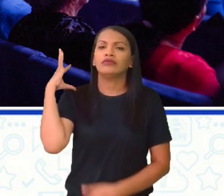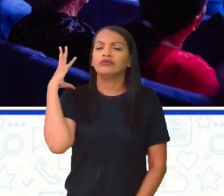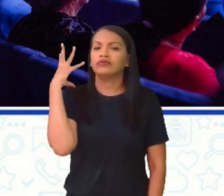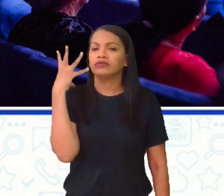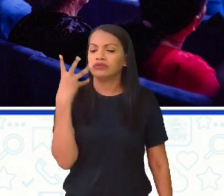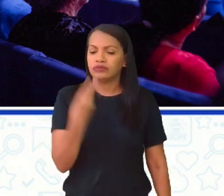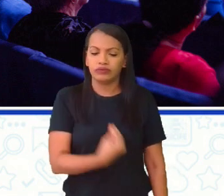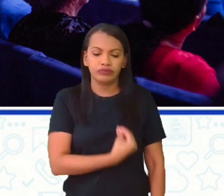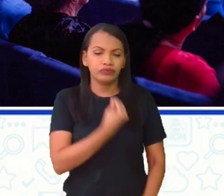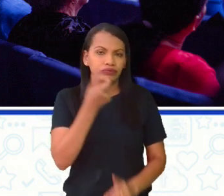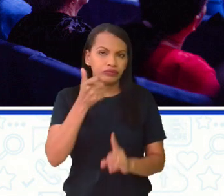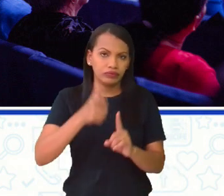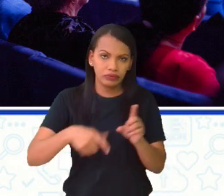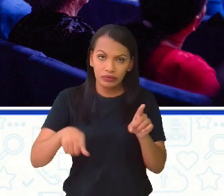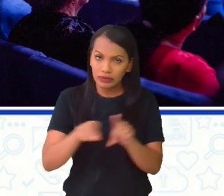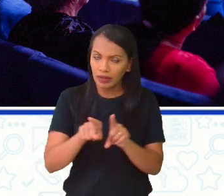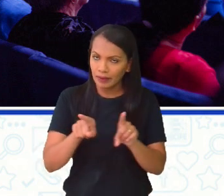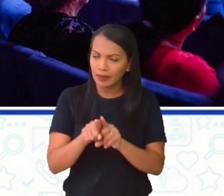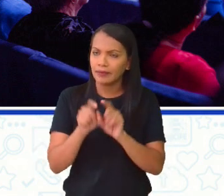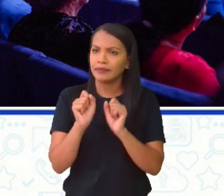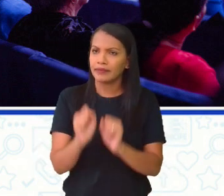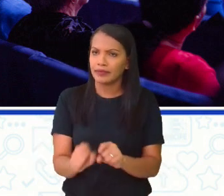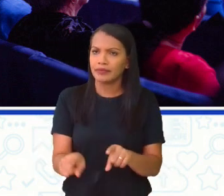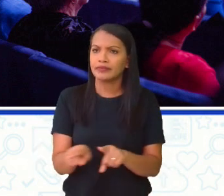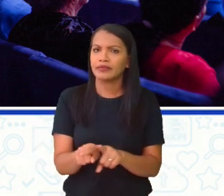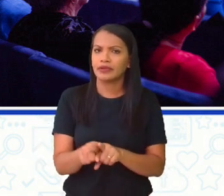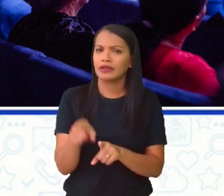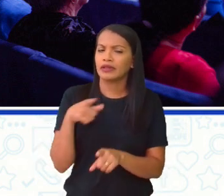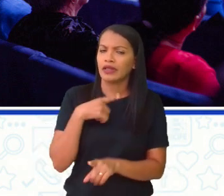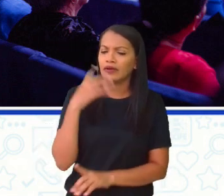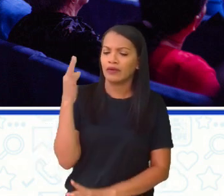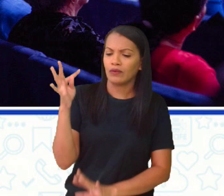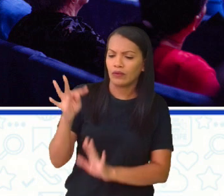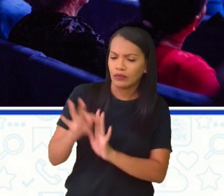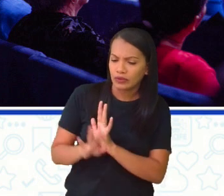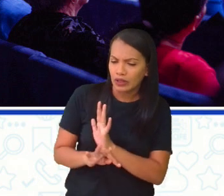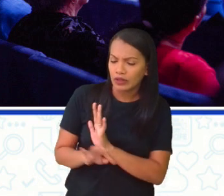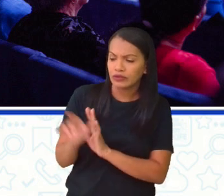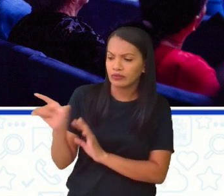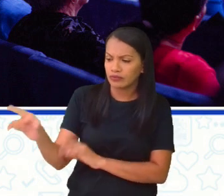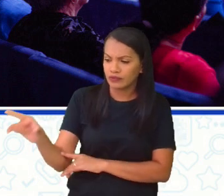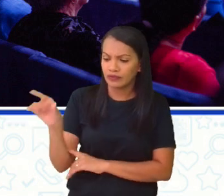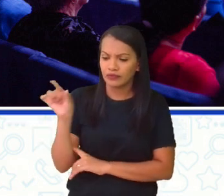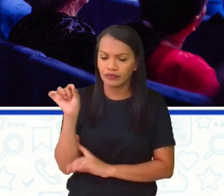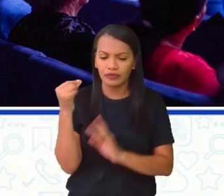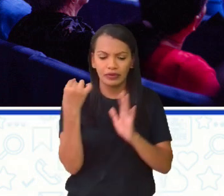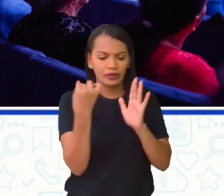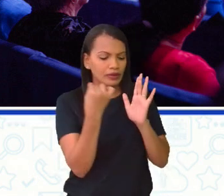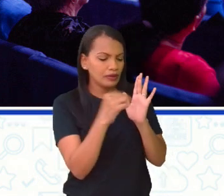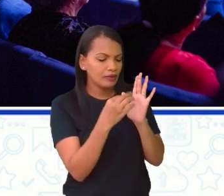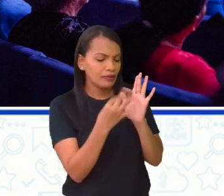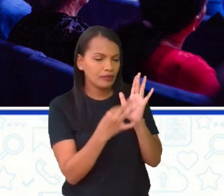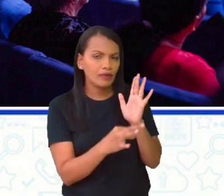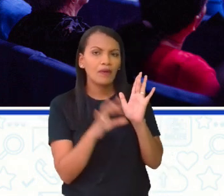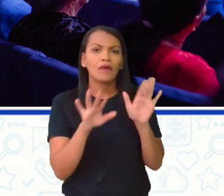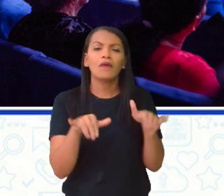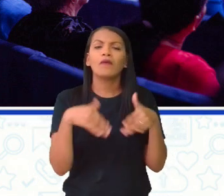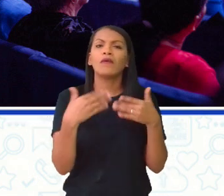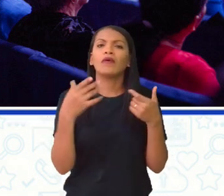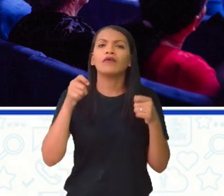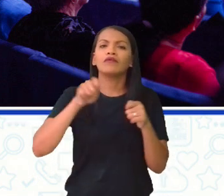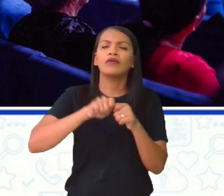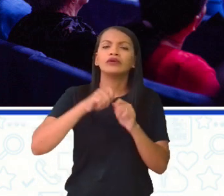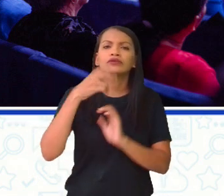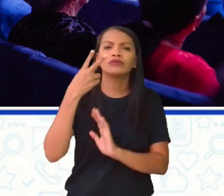deve existir, não é, haver um trecho do texto escolhido pelo grupo como central, sobre o qual se deve fazer